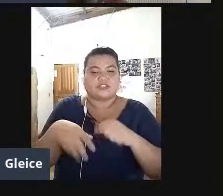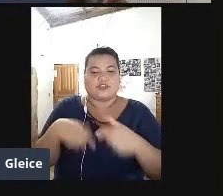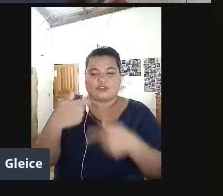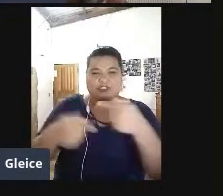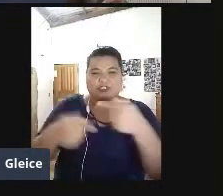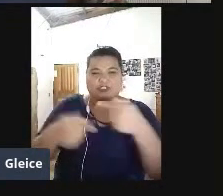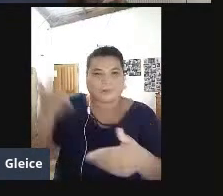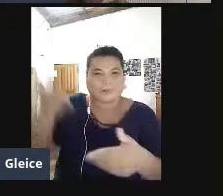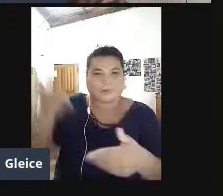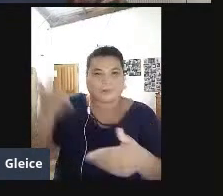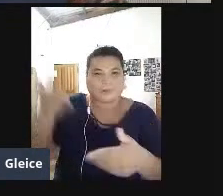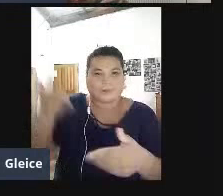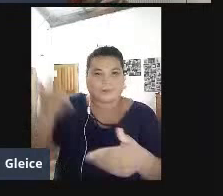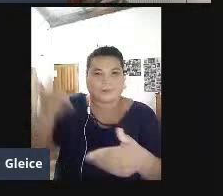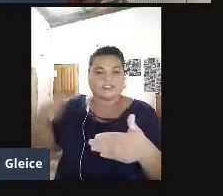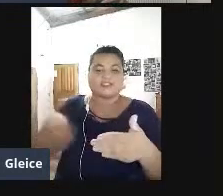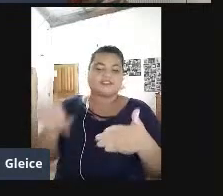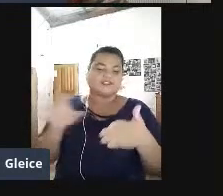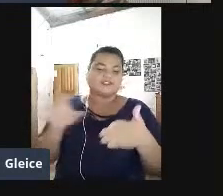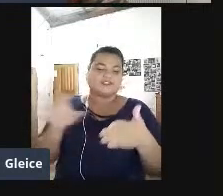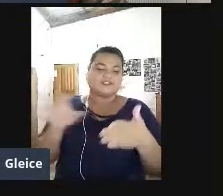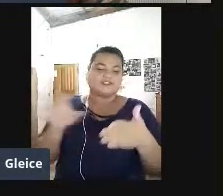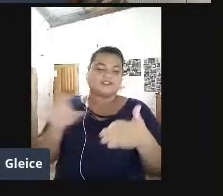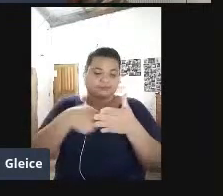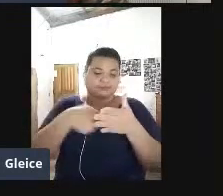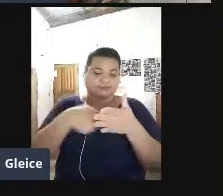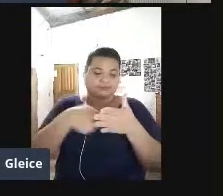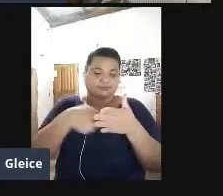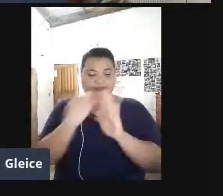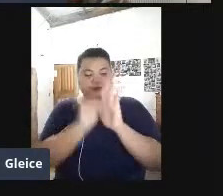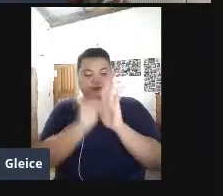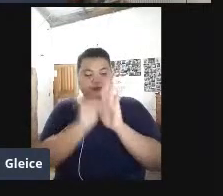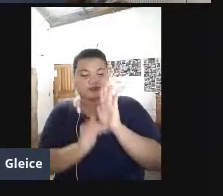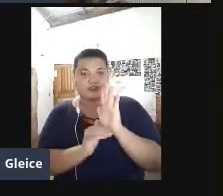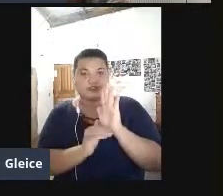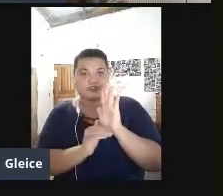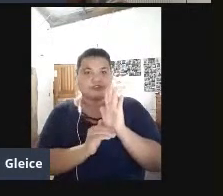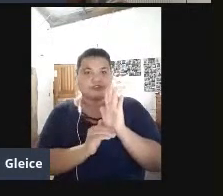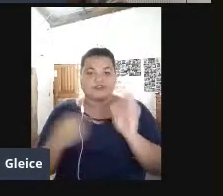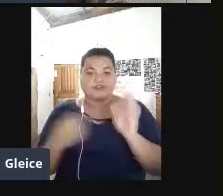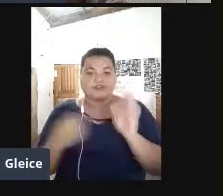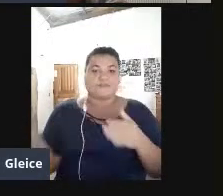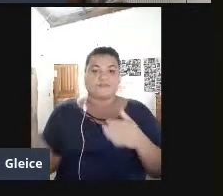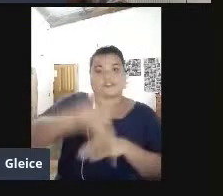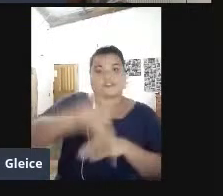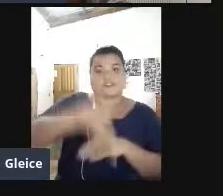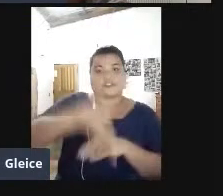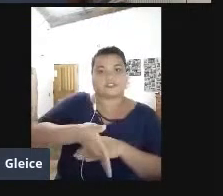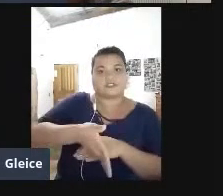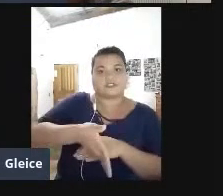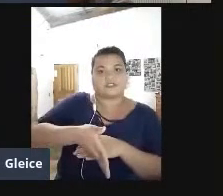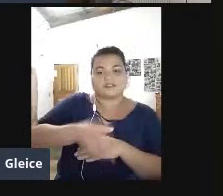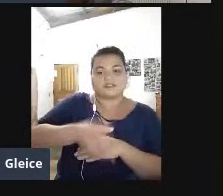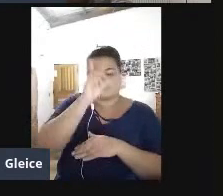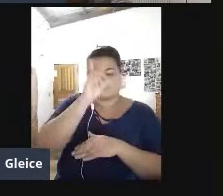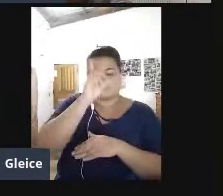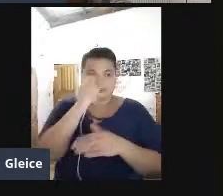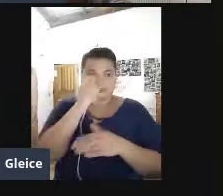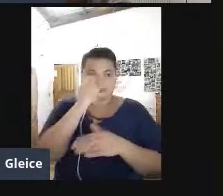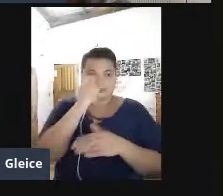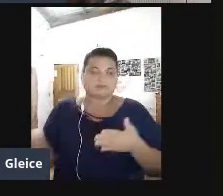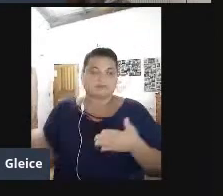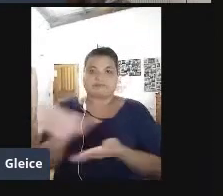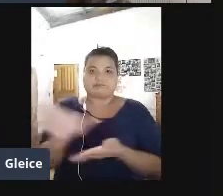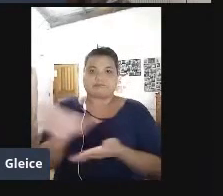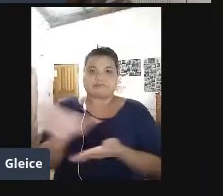onde você prescrevia alguma coisa e deixava administrado para o paciente, e no retorno no plantão no dia seguinte você encontrava furos, ou na